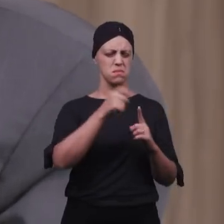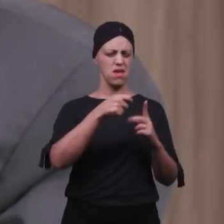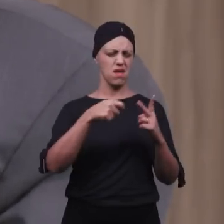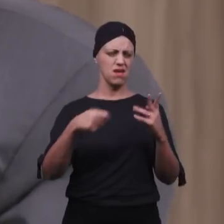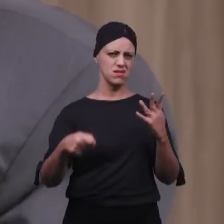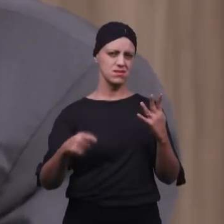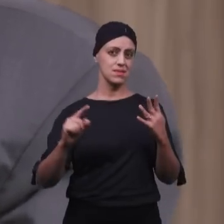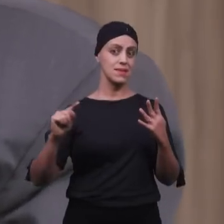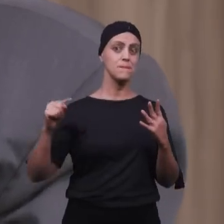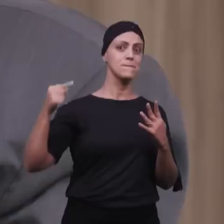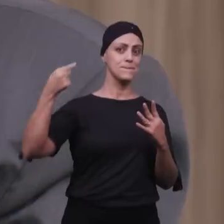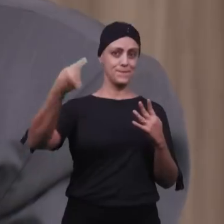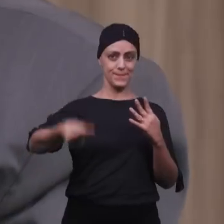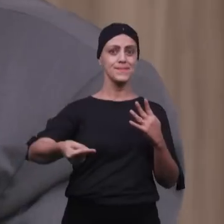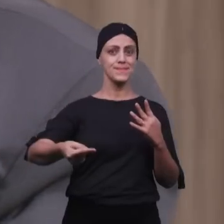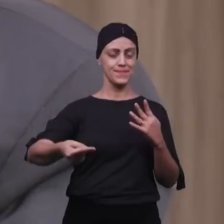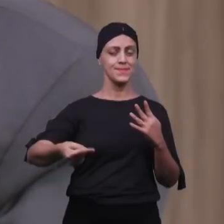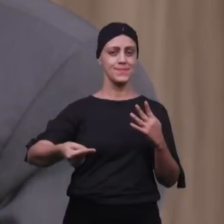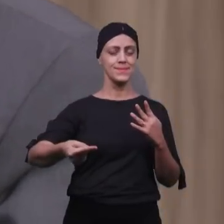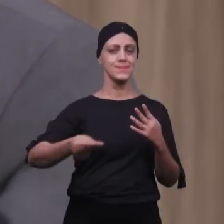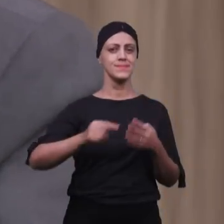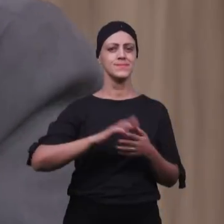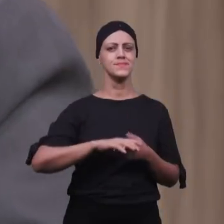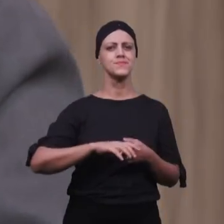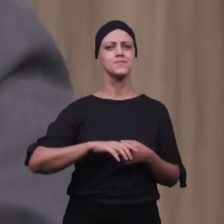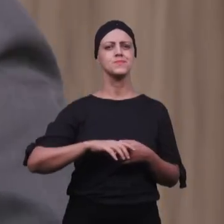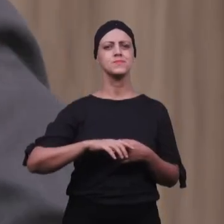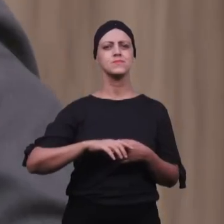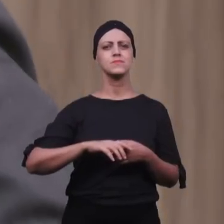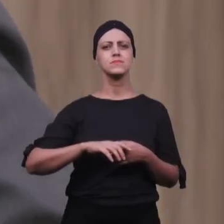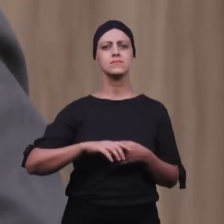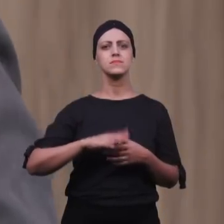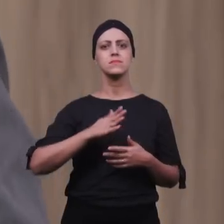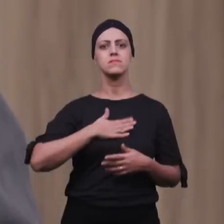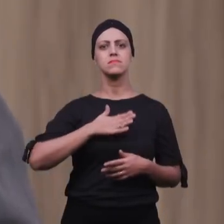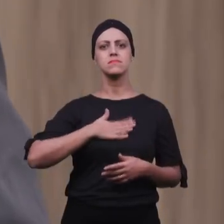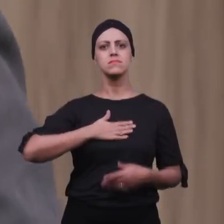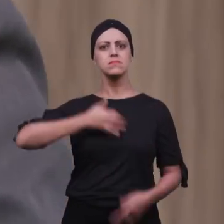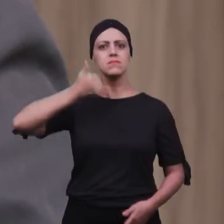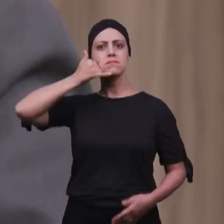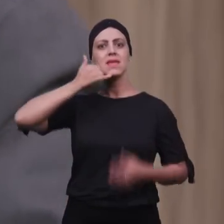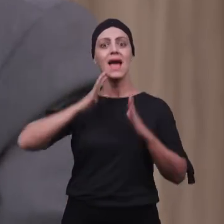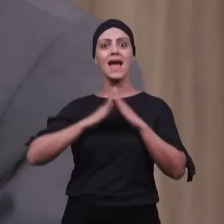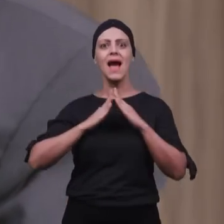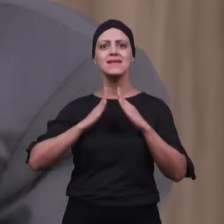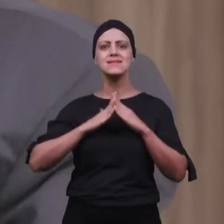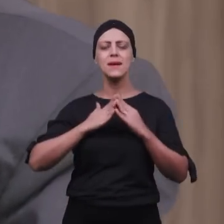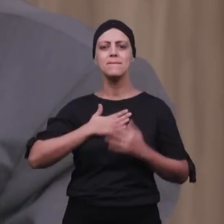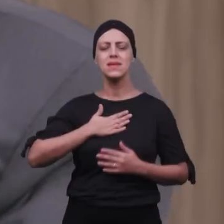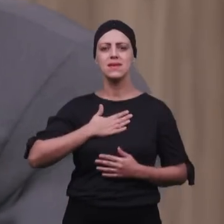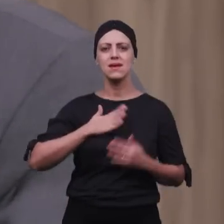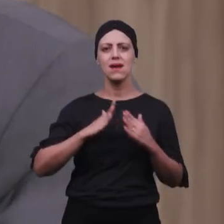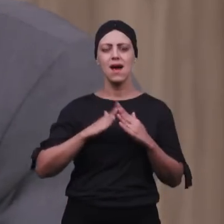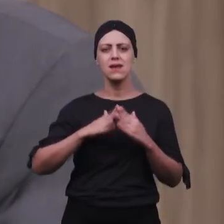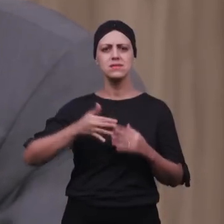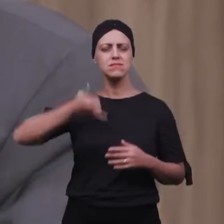meses depois, eu recebi uma ligação no meu telefone particular na minha casa. E era o